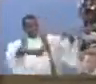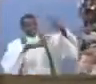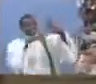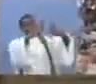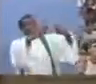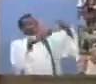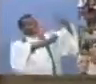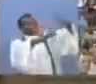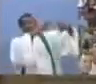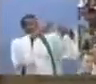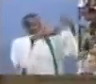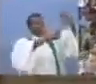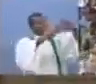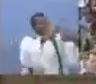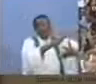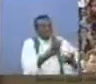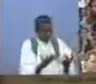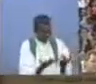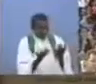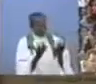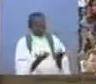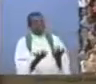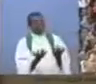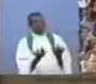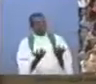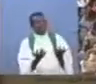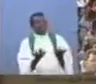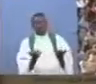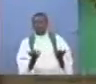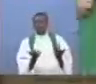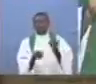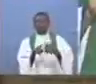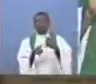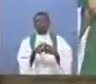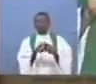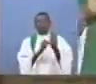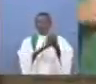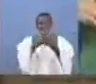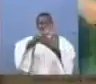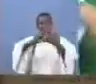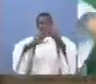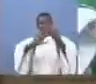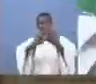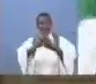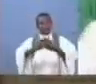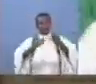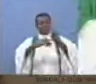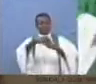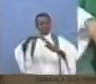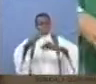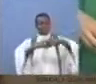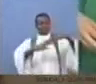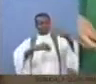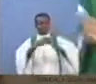reproduzem o coração. Existe máquina que bate o coração, máquina que reproduz o